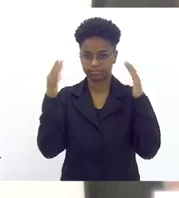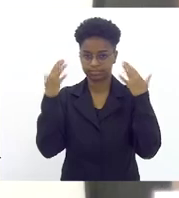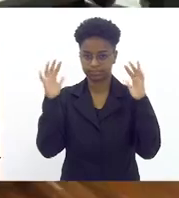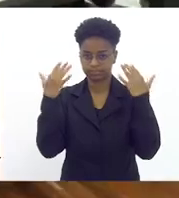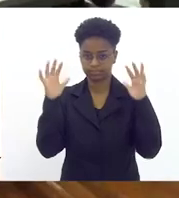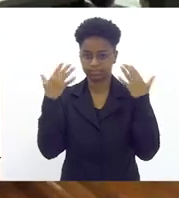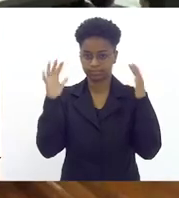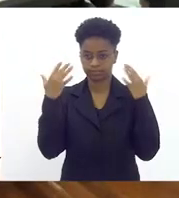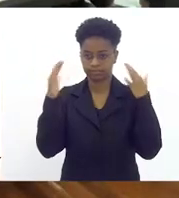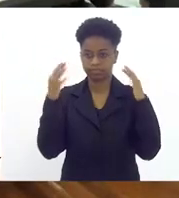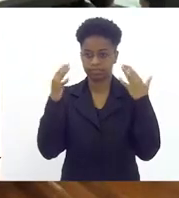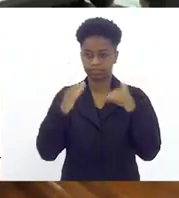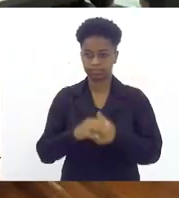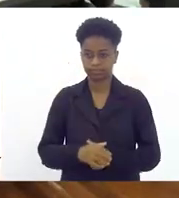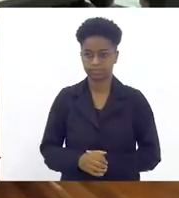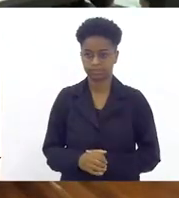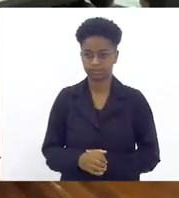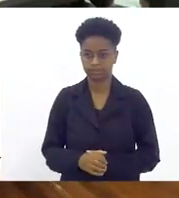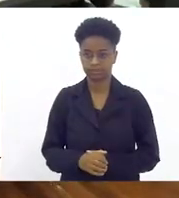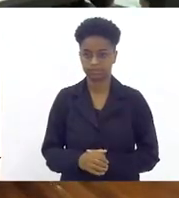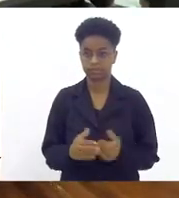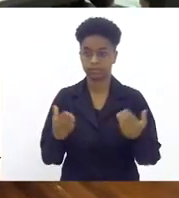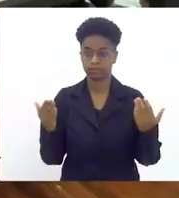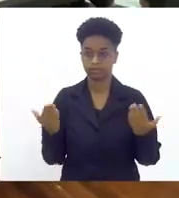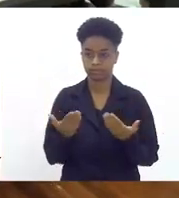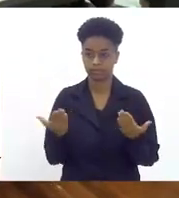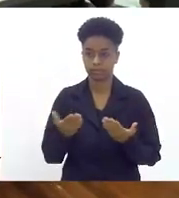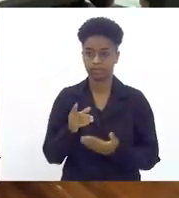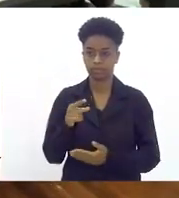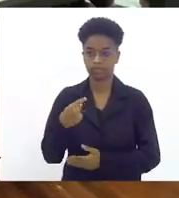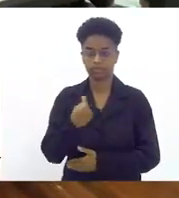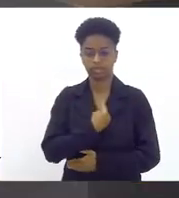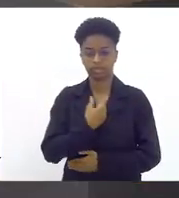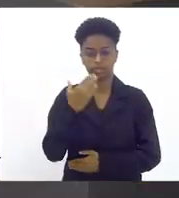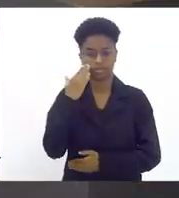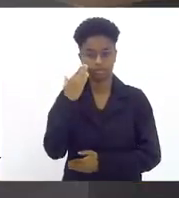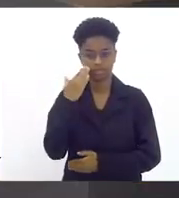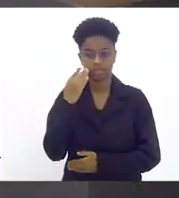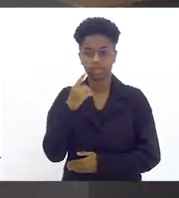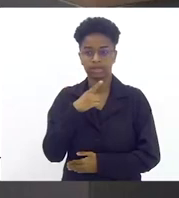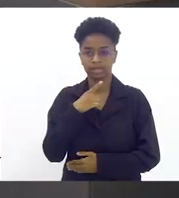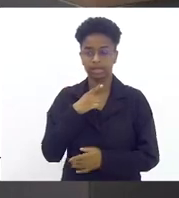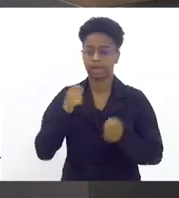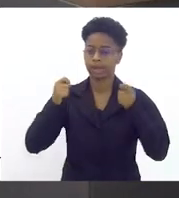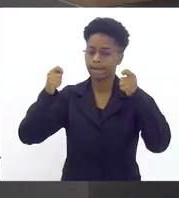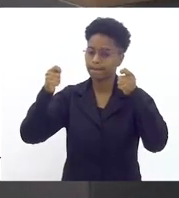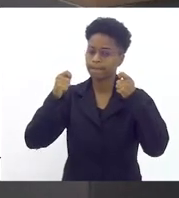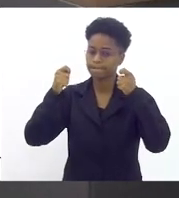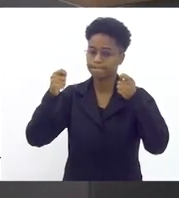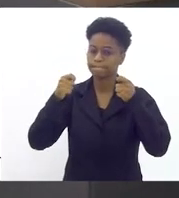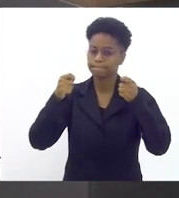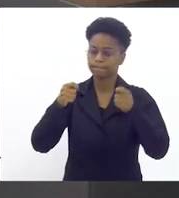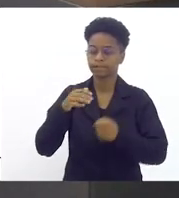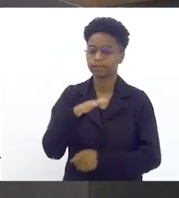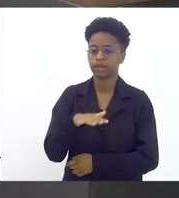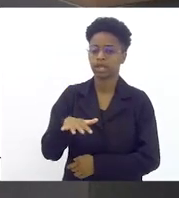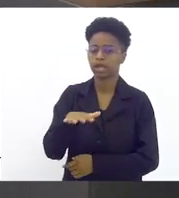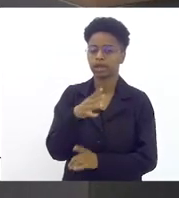Muito obrigada, Raimunda. Bom saber que agora a gente tem uma militante aguerrida da